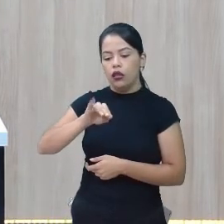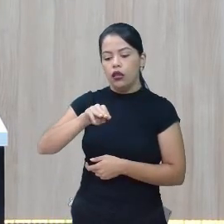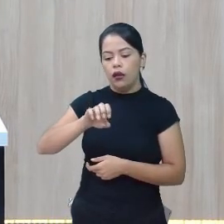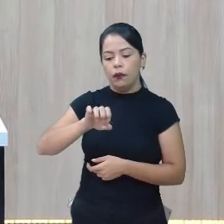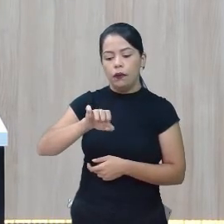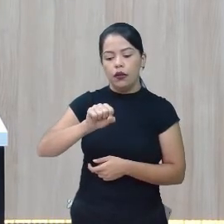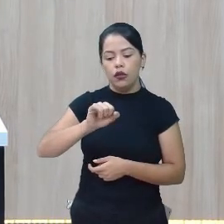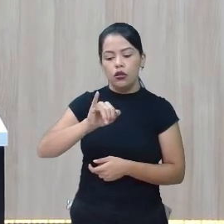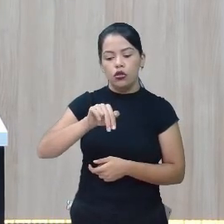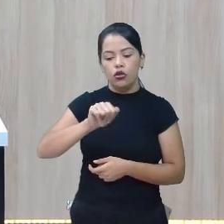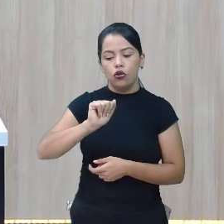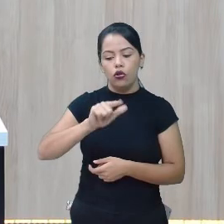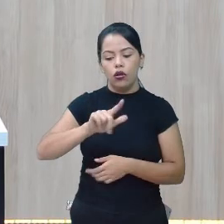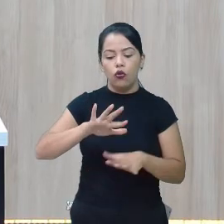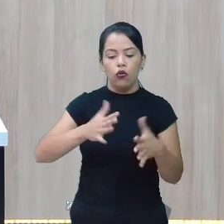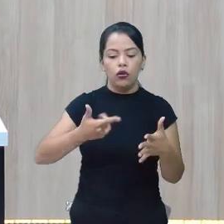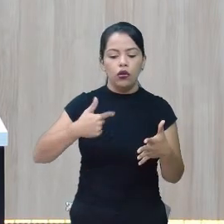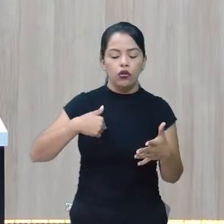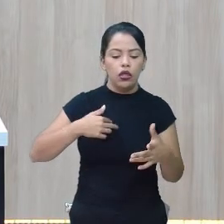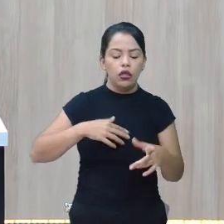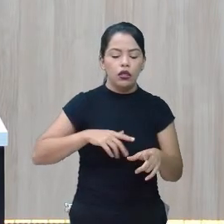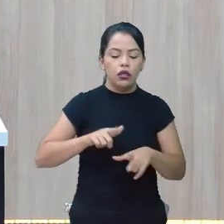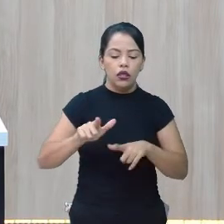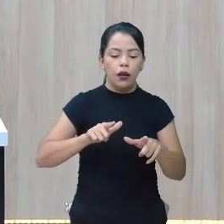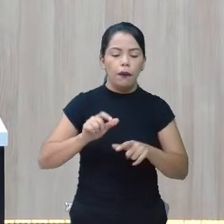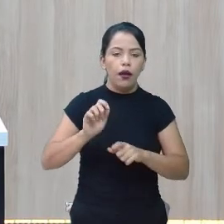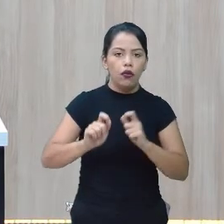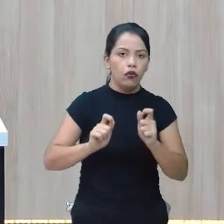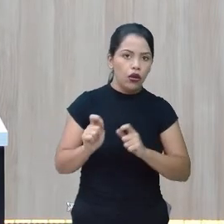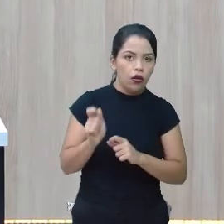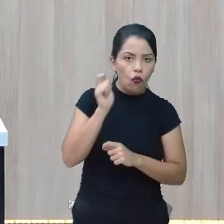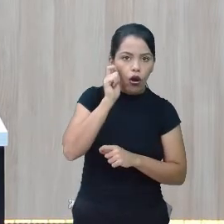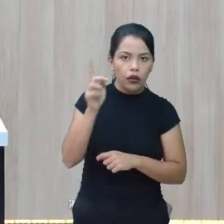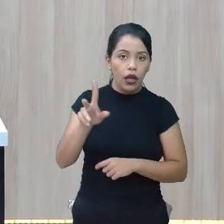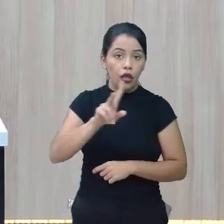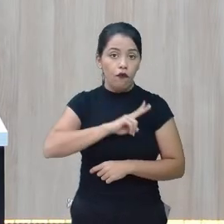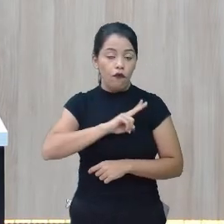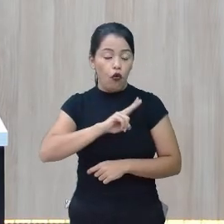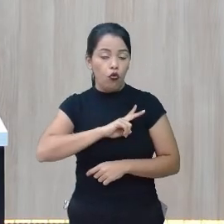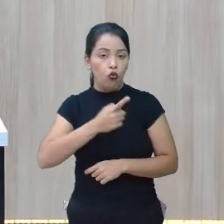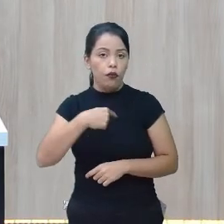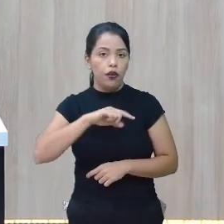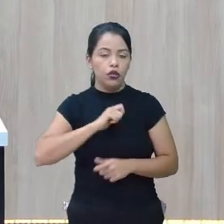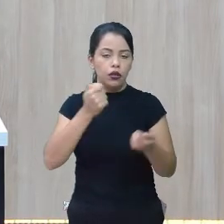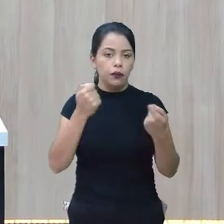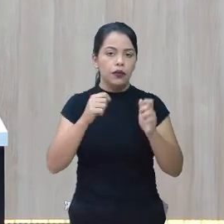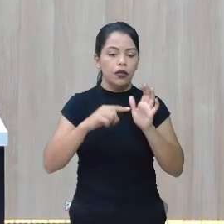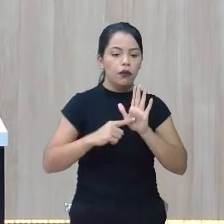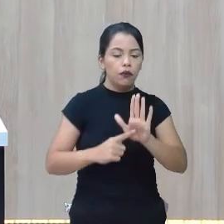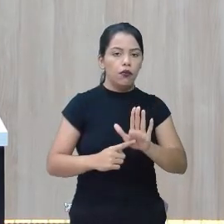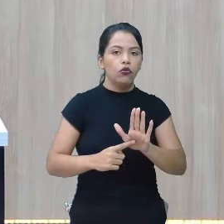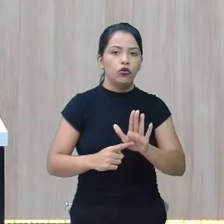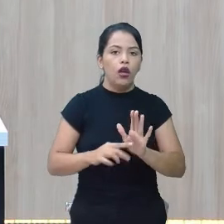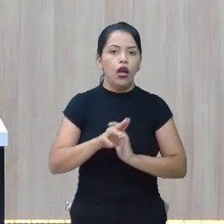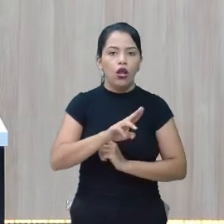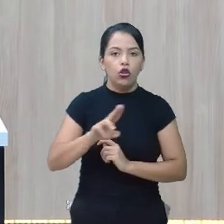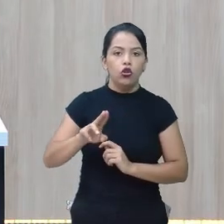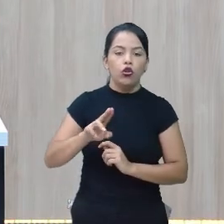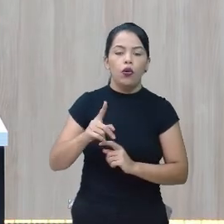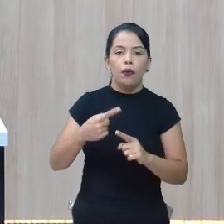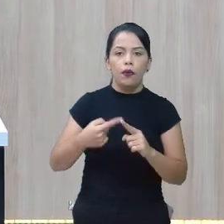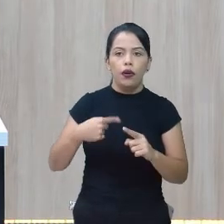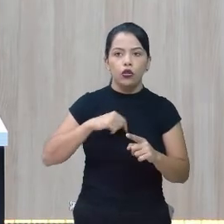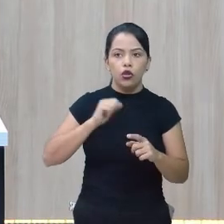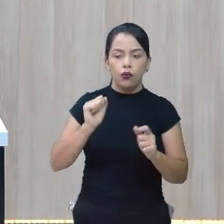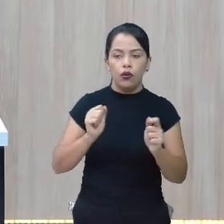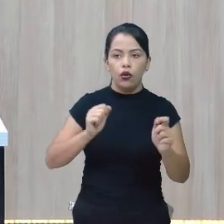está trabalhando com essa ideia de volume, eu preciso dar nome a essas dimensões. Então, a gente vai observar, e pode até variar de